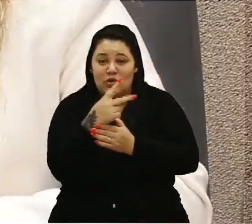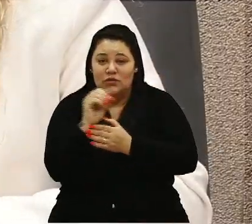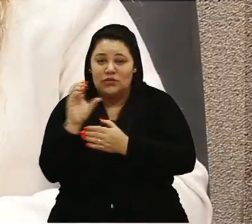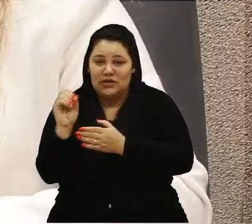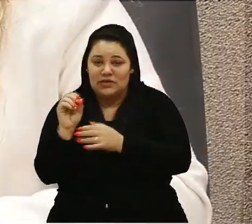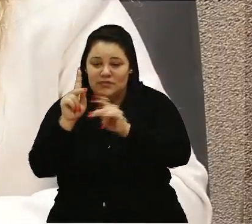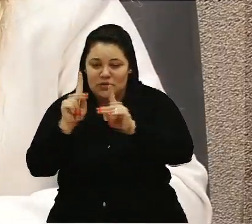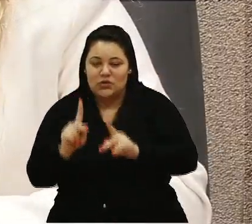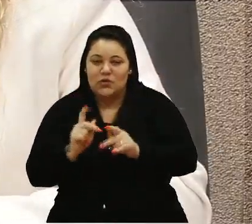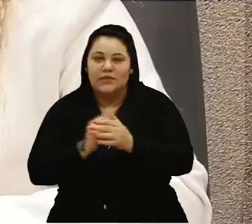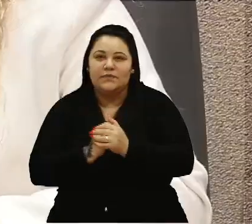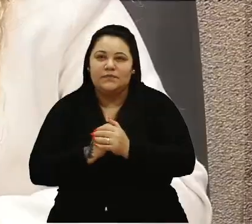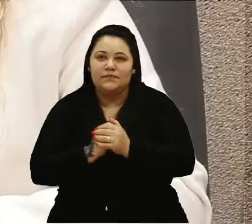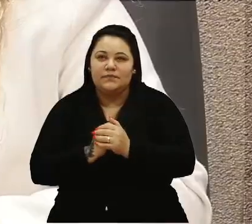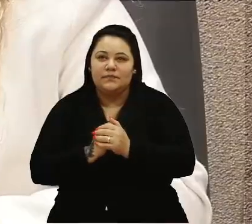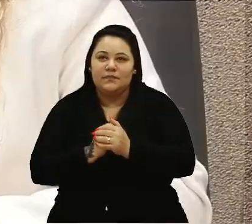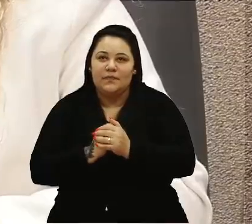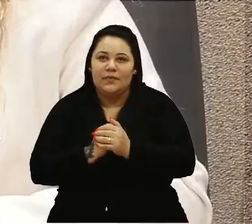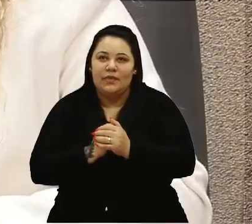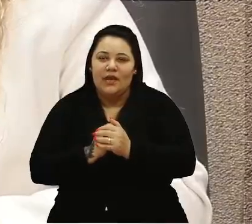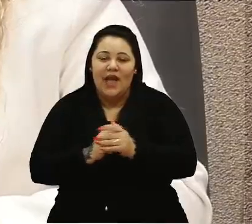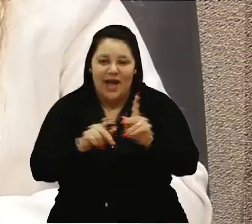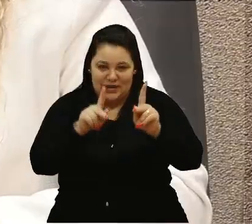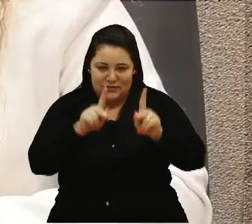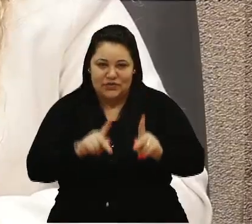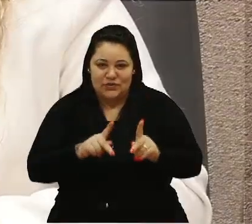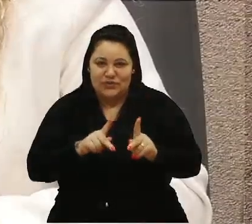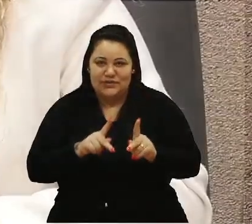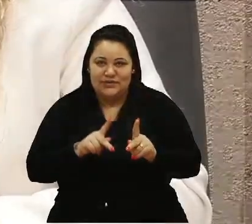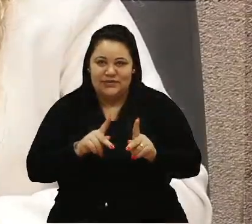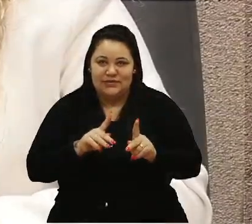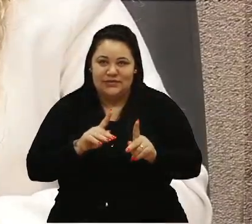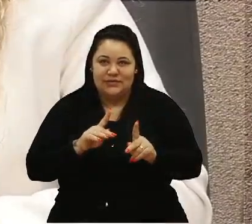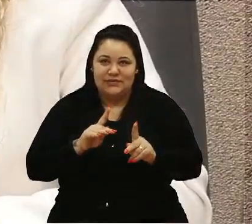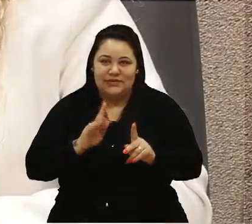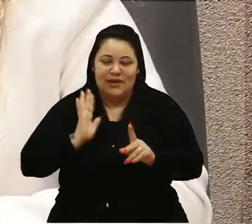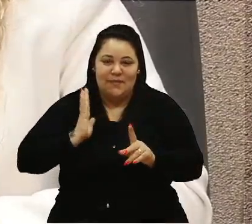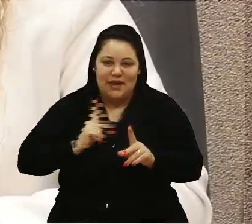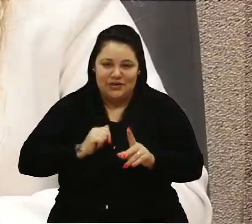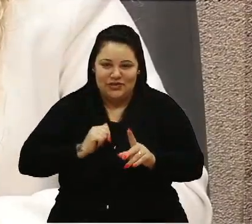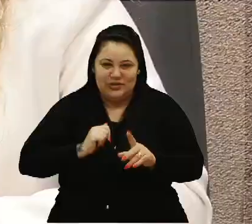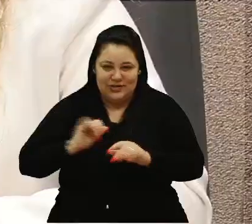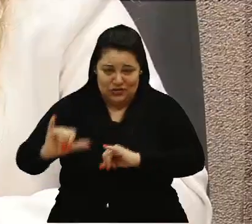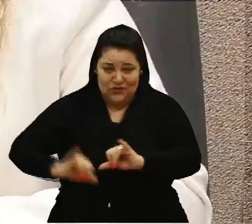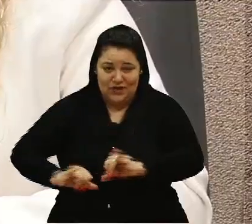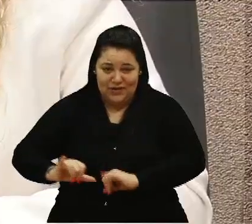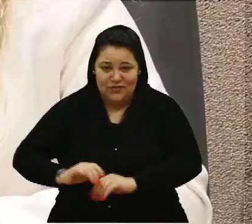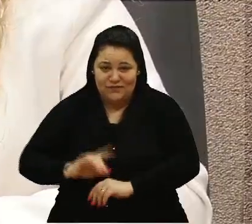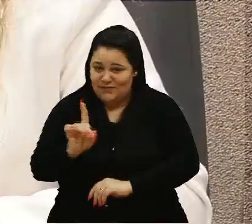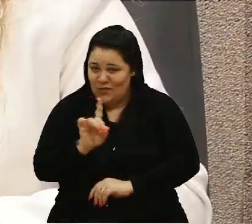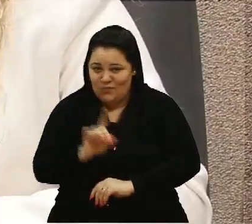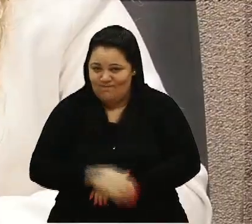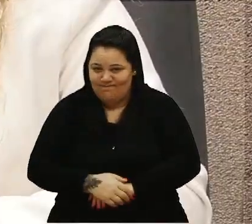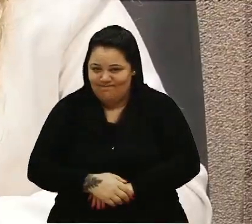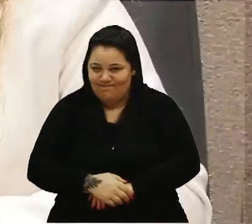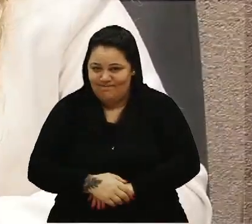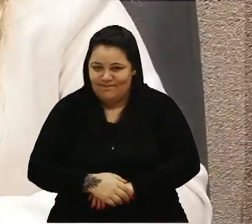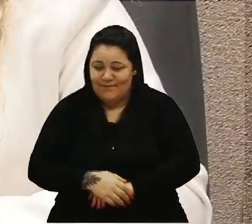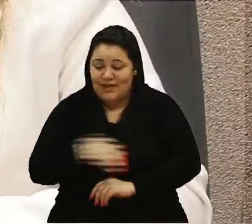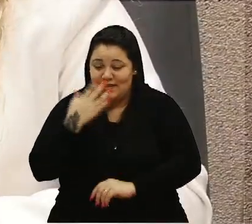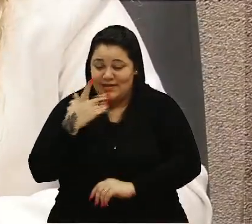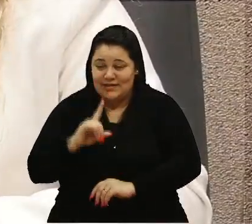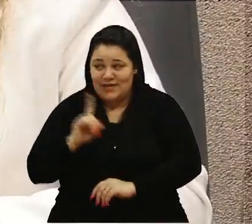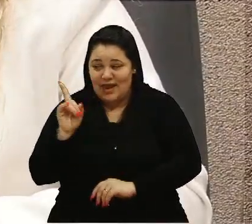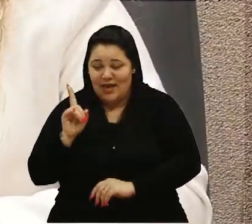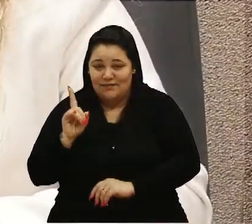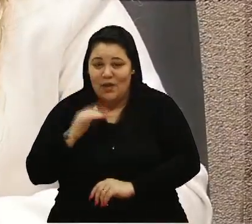pessoas, o pessoal da Palestina agora estaria sofrendo? Não, né? As crianças na Palestina estariam morrendo?